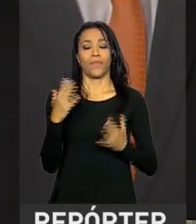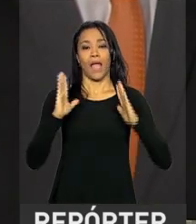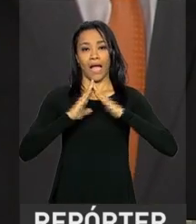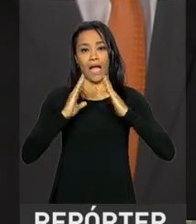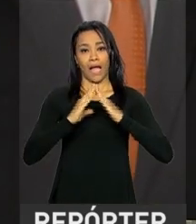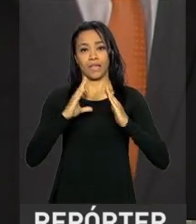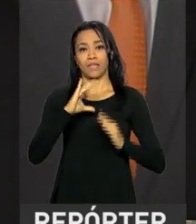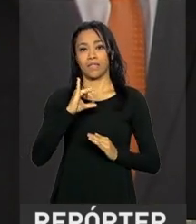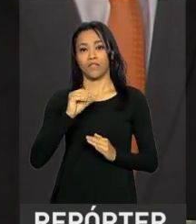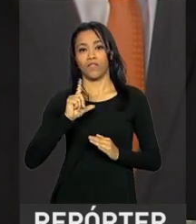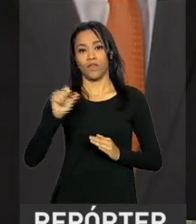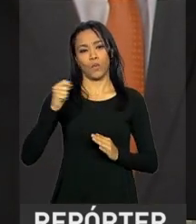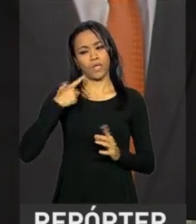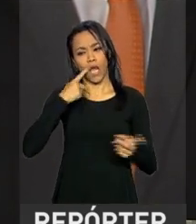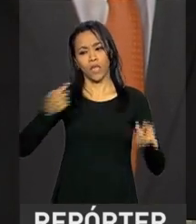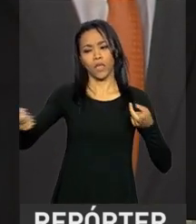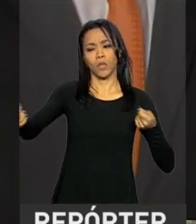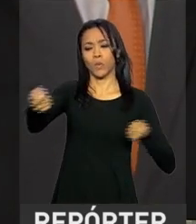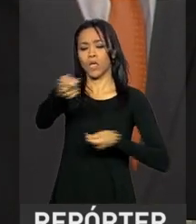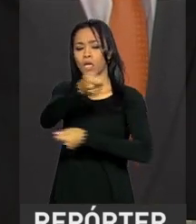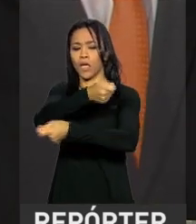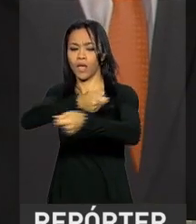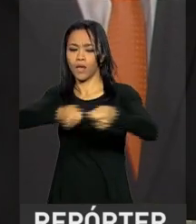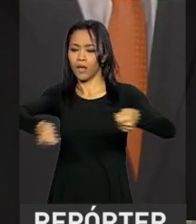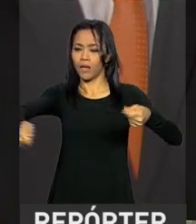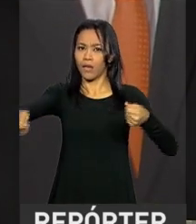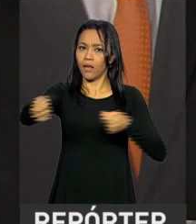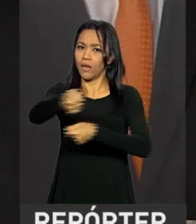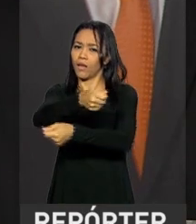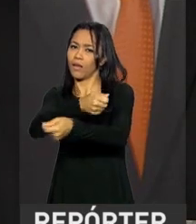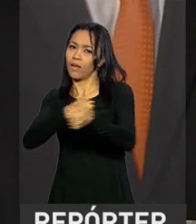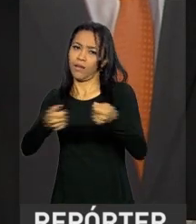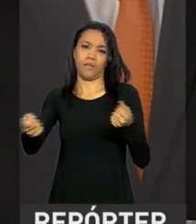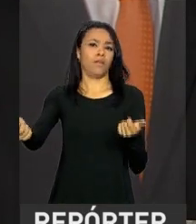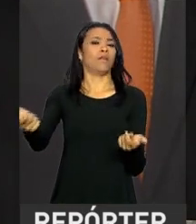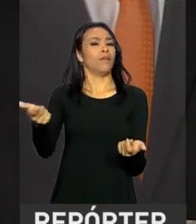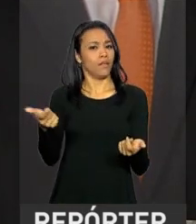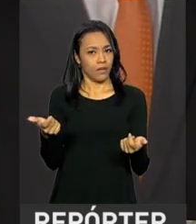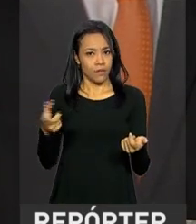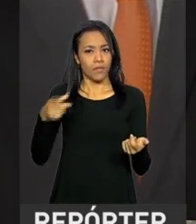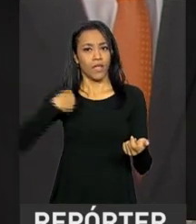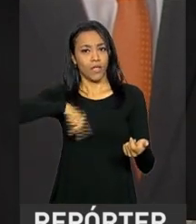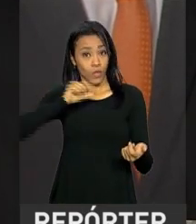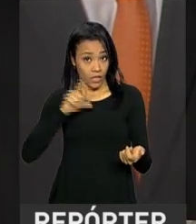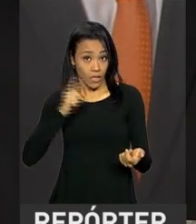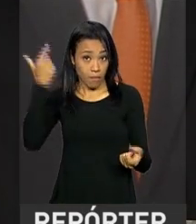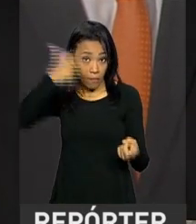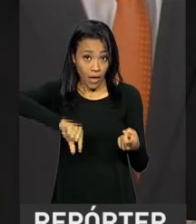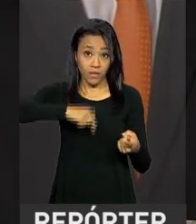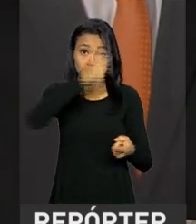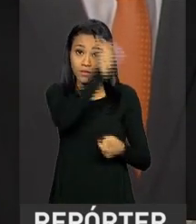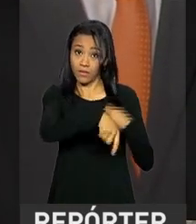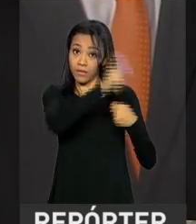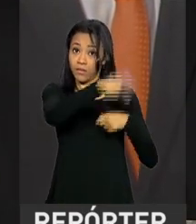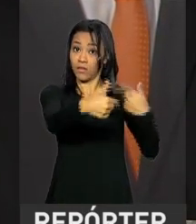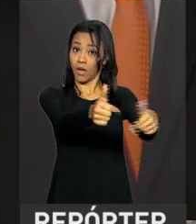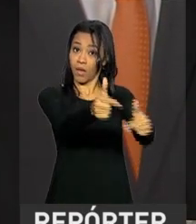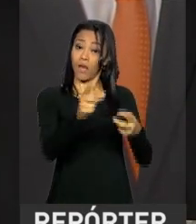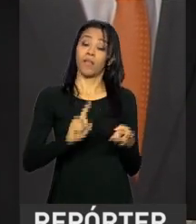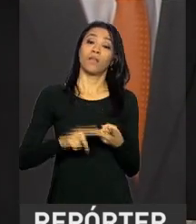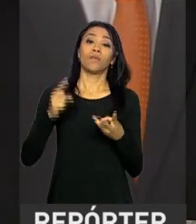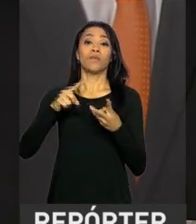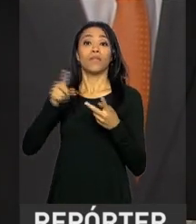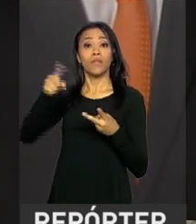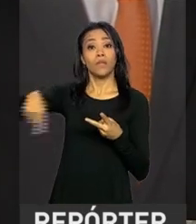está mediando esta relação para que nós possamos ter mais trabalho para os trabalhadores e